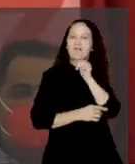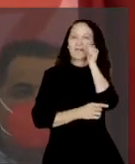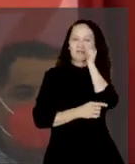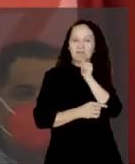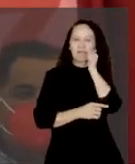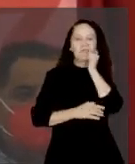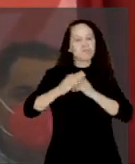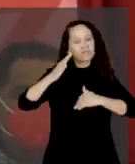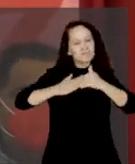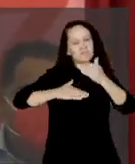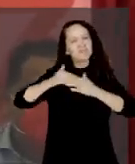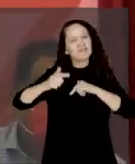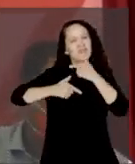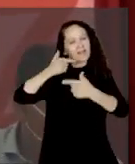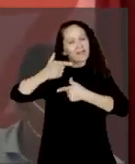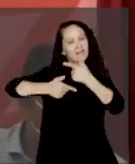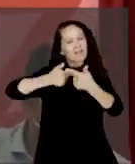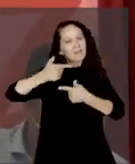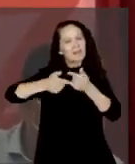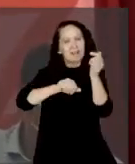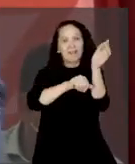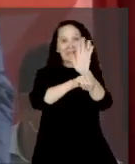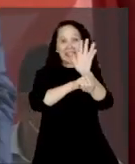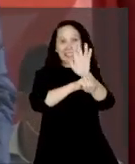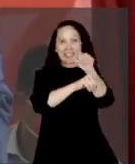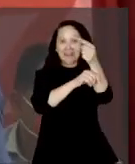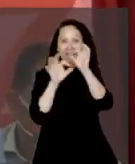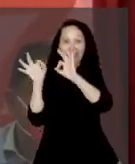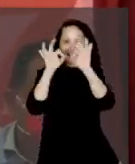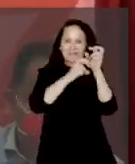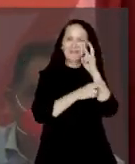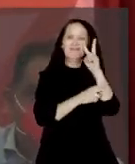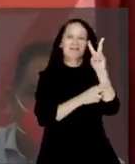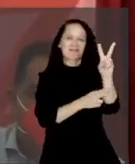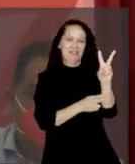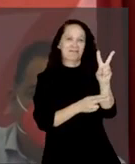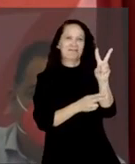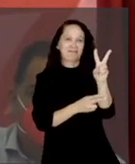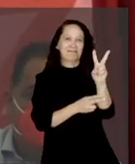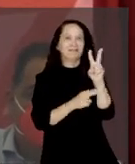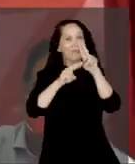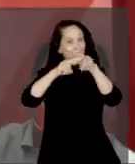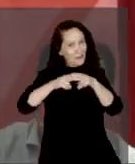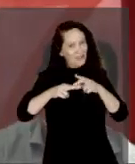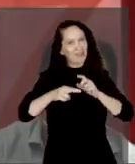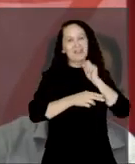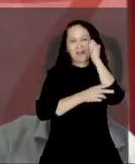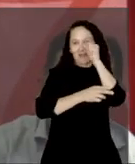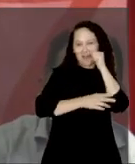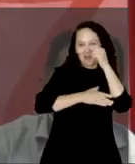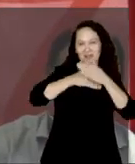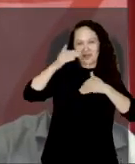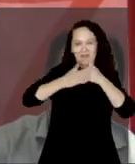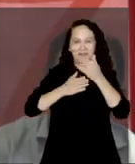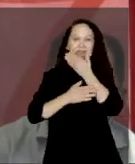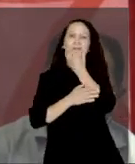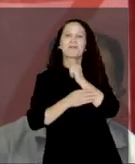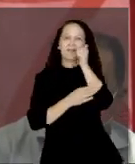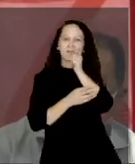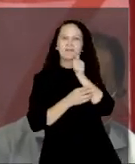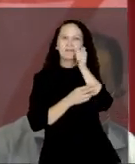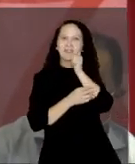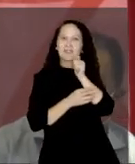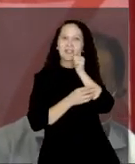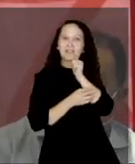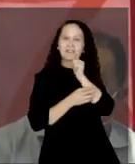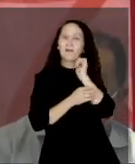histórias. E que maravilha que a história que hoje vamos contar a vocês é a história de homens